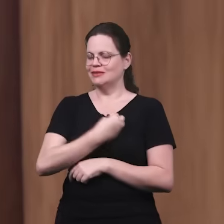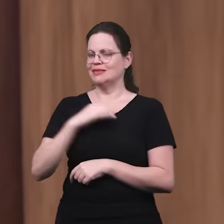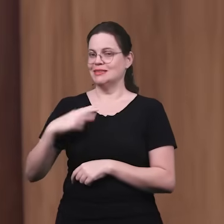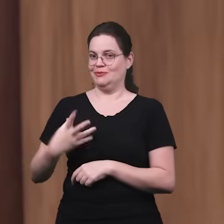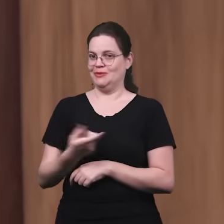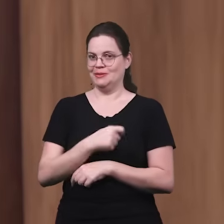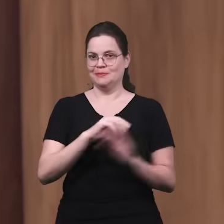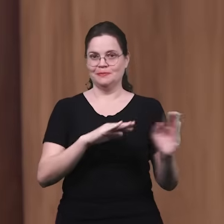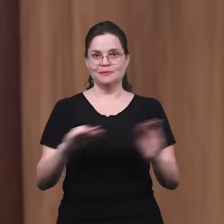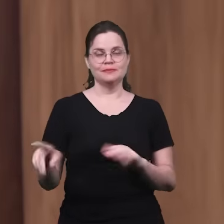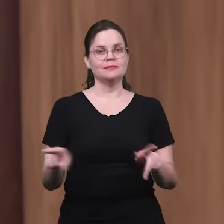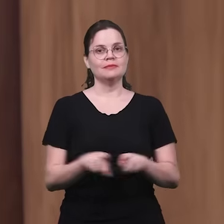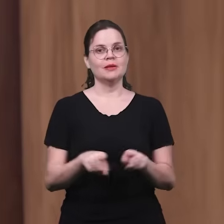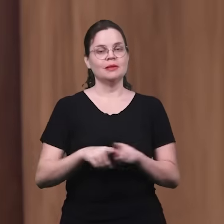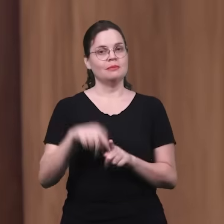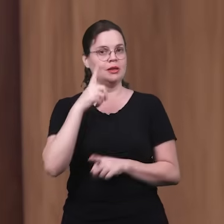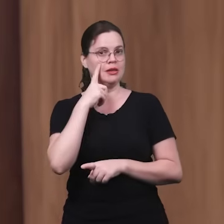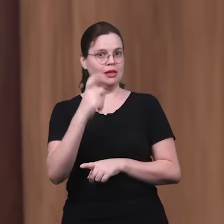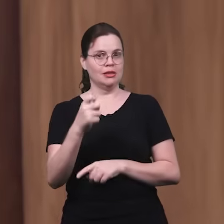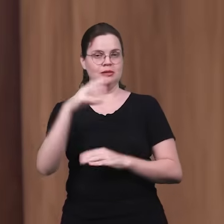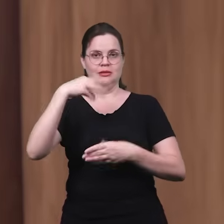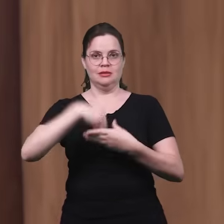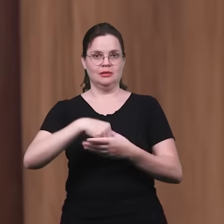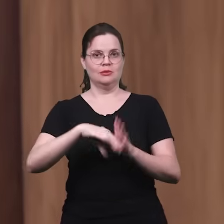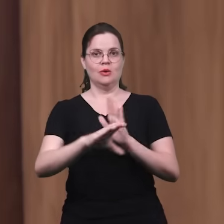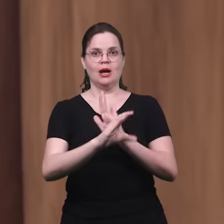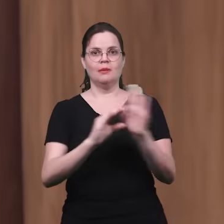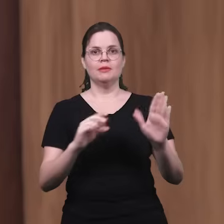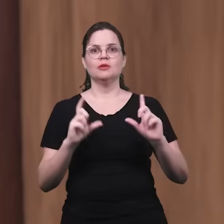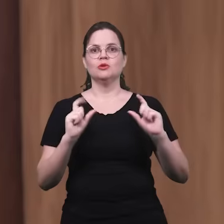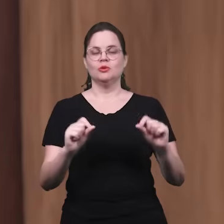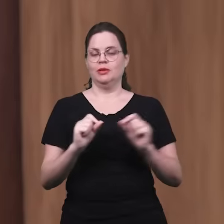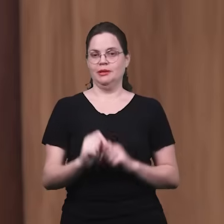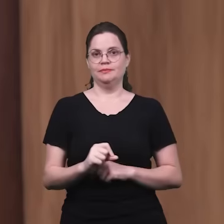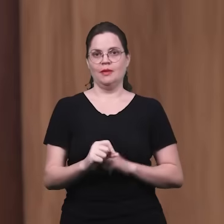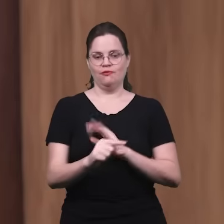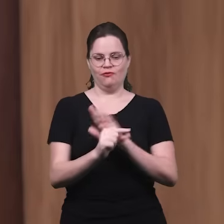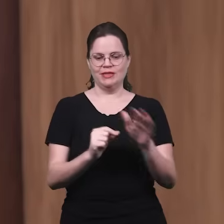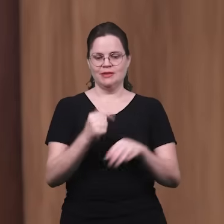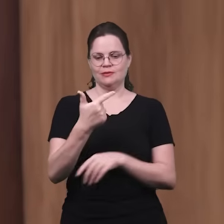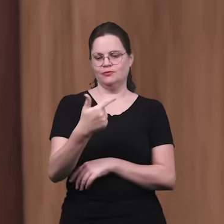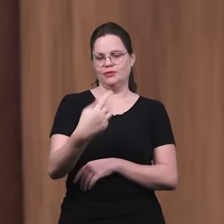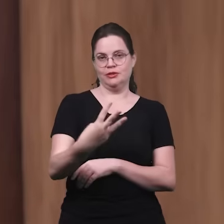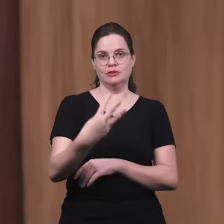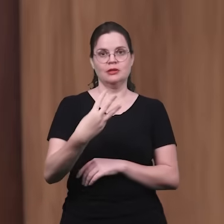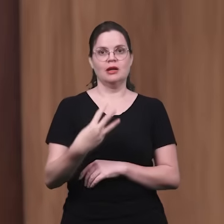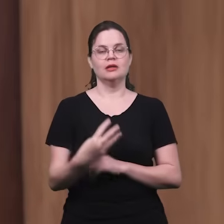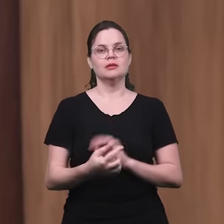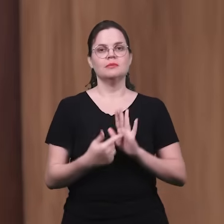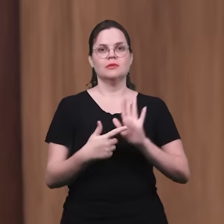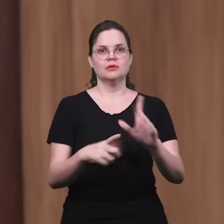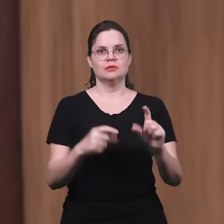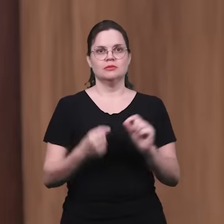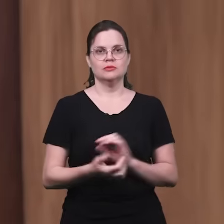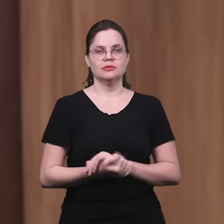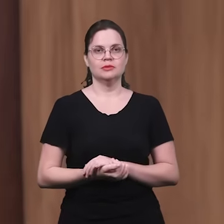muito interessante nesse capítulo aqui que a gente vê ainda, no versículo 23, depois que